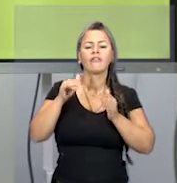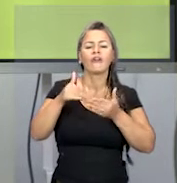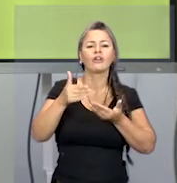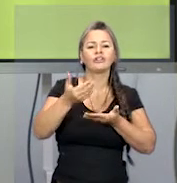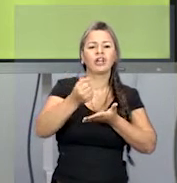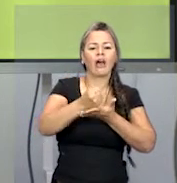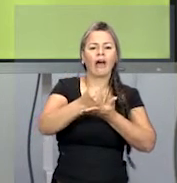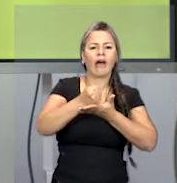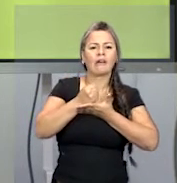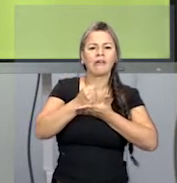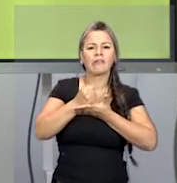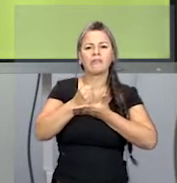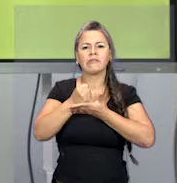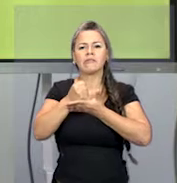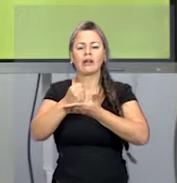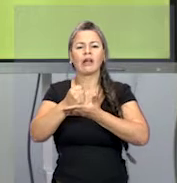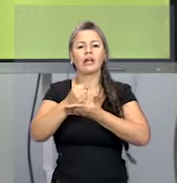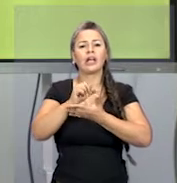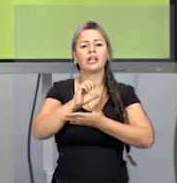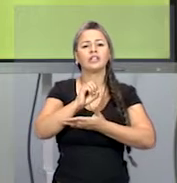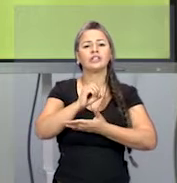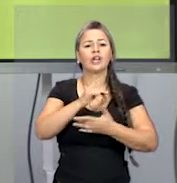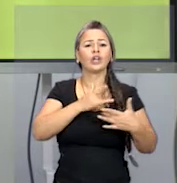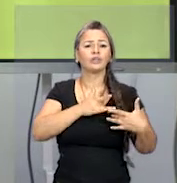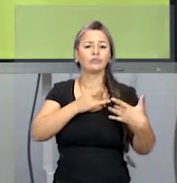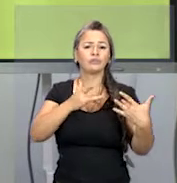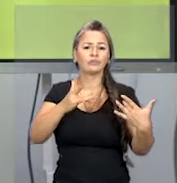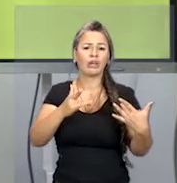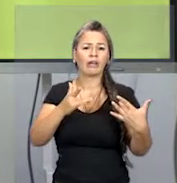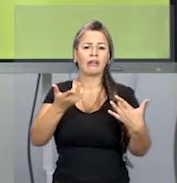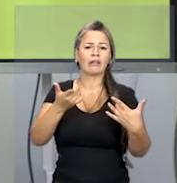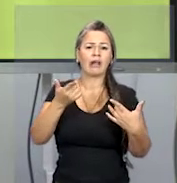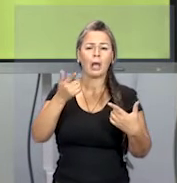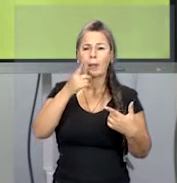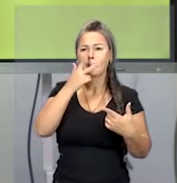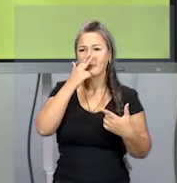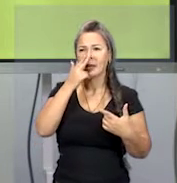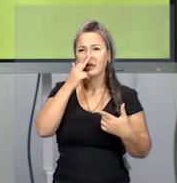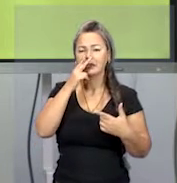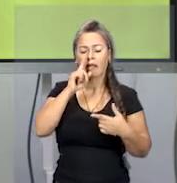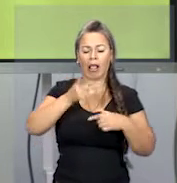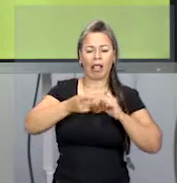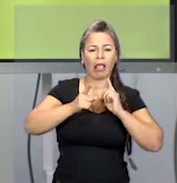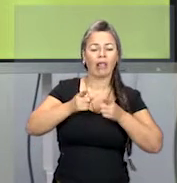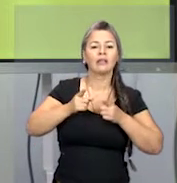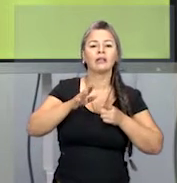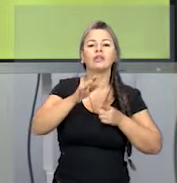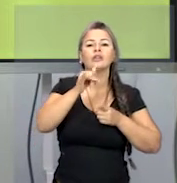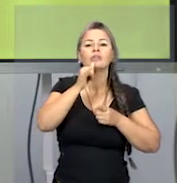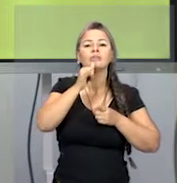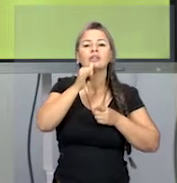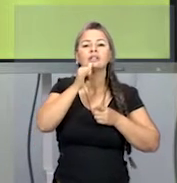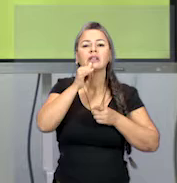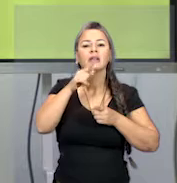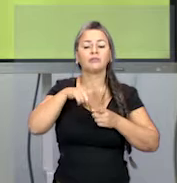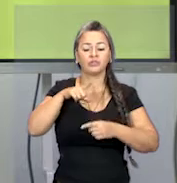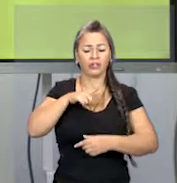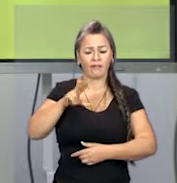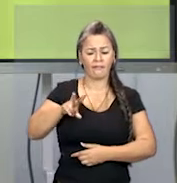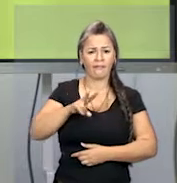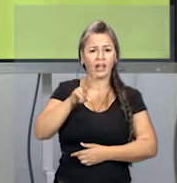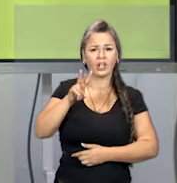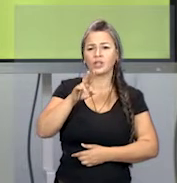solidariedade mecânica, onde há valores que são comuns para todos os indivíduos por meio